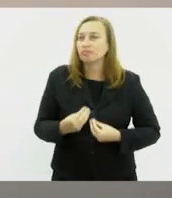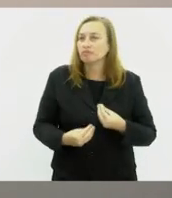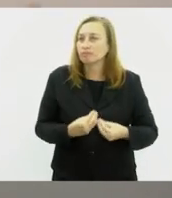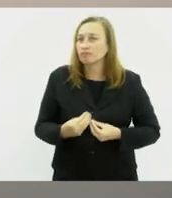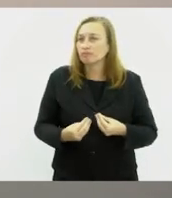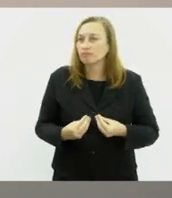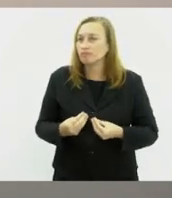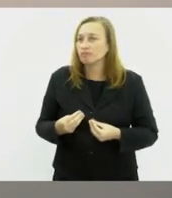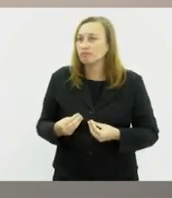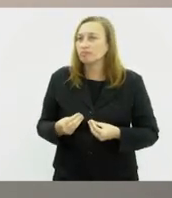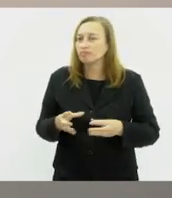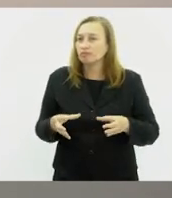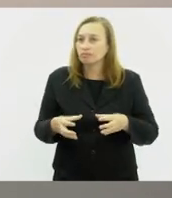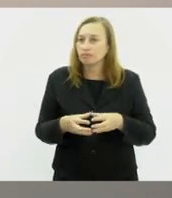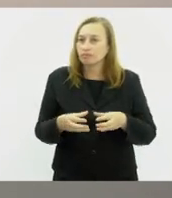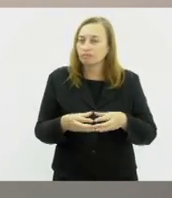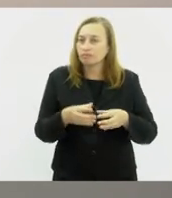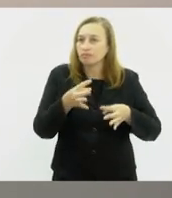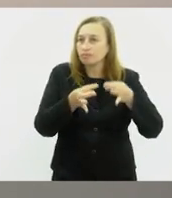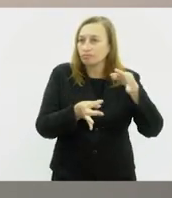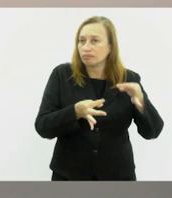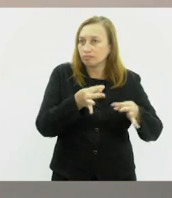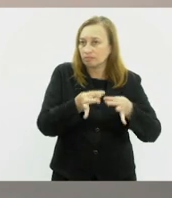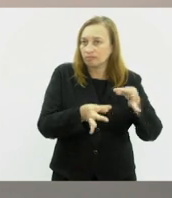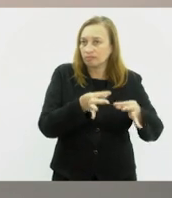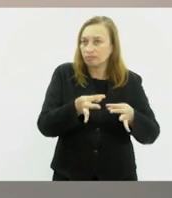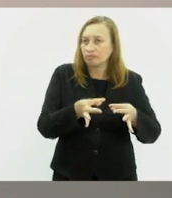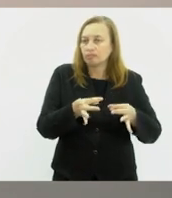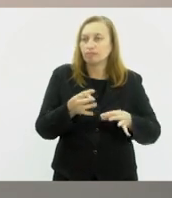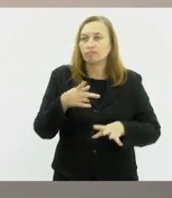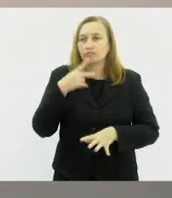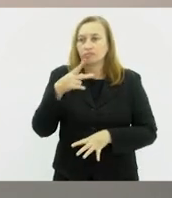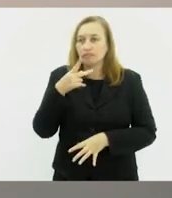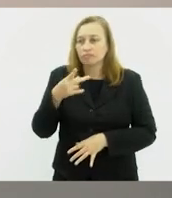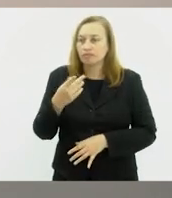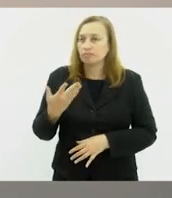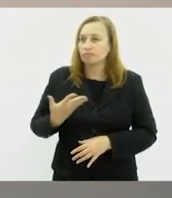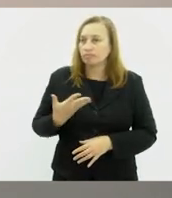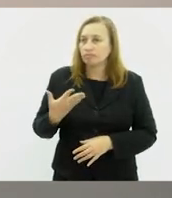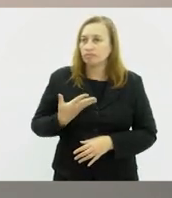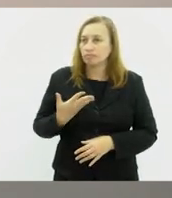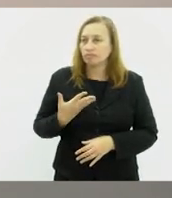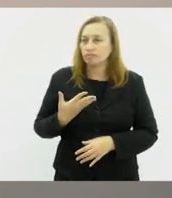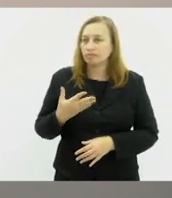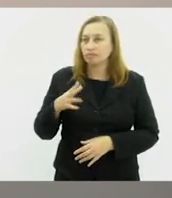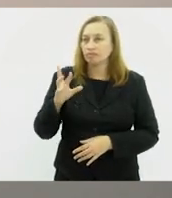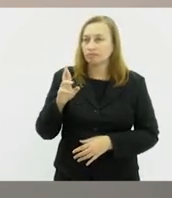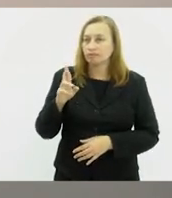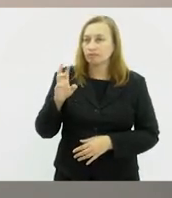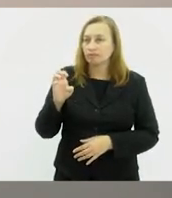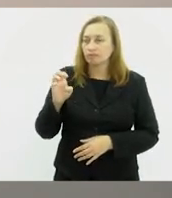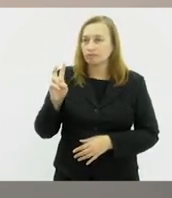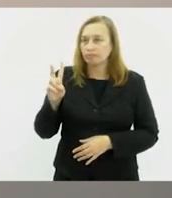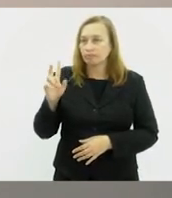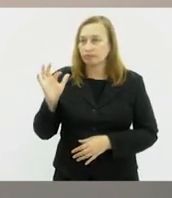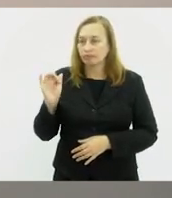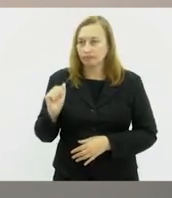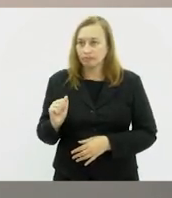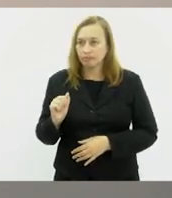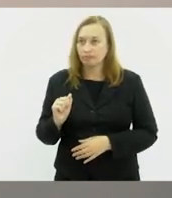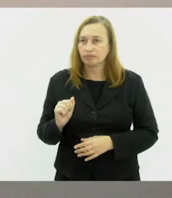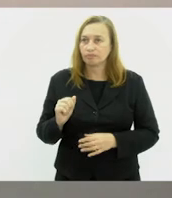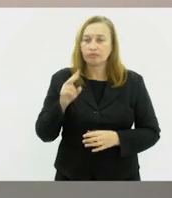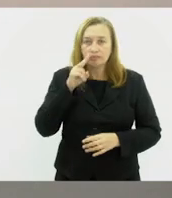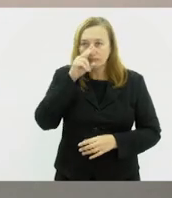as comunidades terapêuticas que foi eh um ponto trazido aqui pela minha eh colega da renfa né o fortalecimento dessas